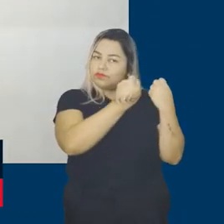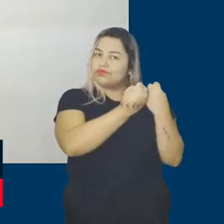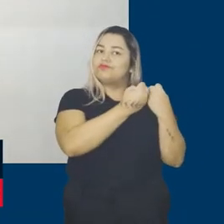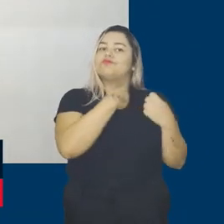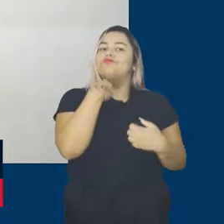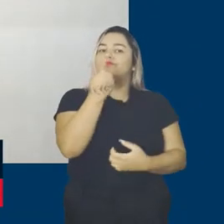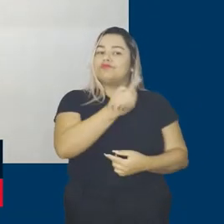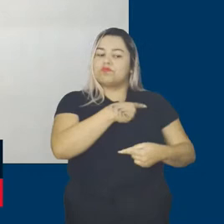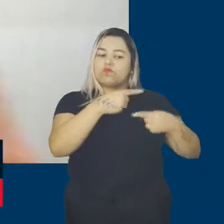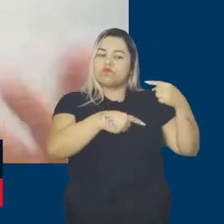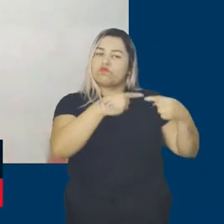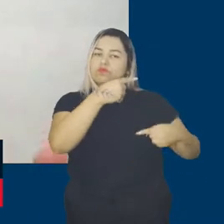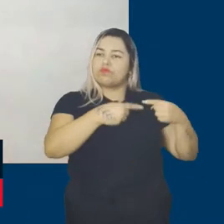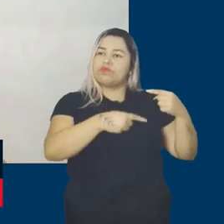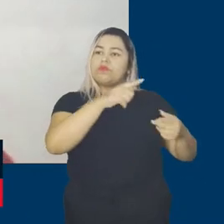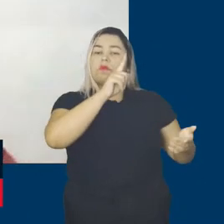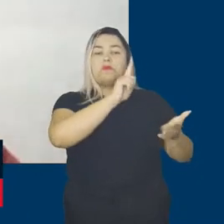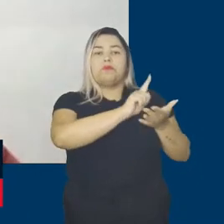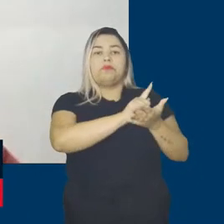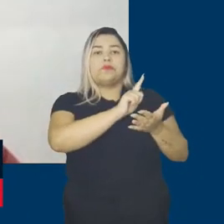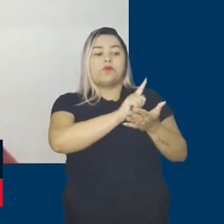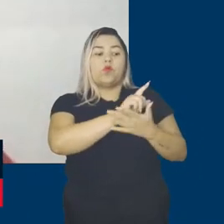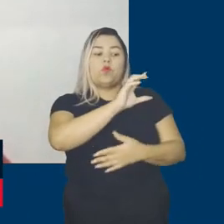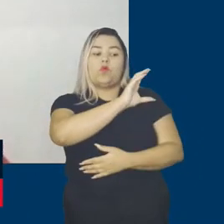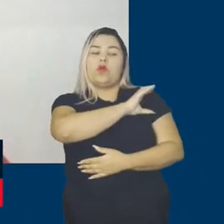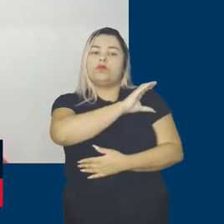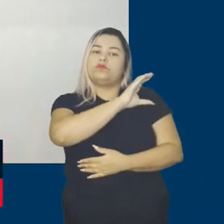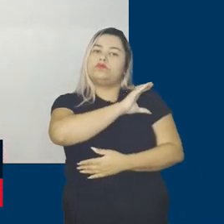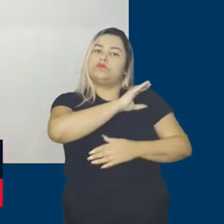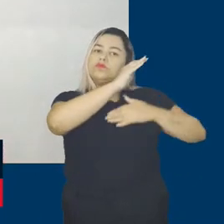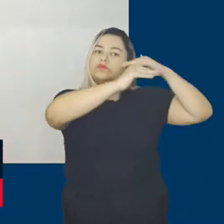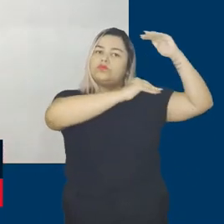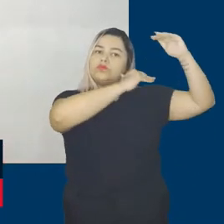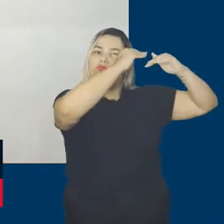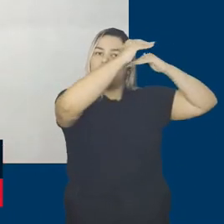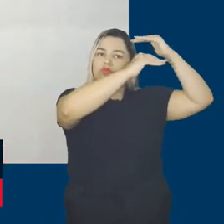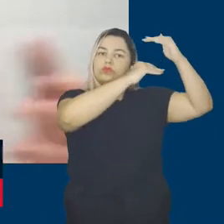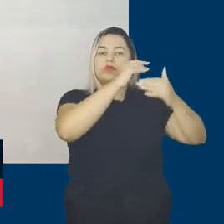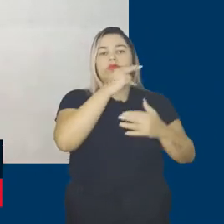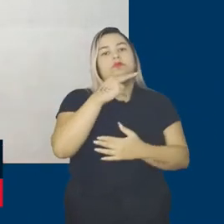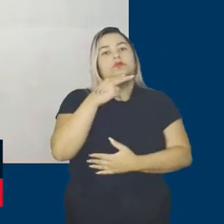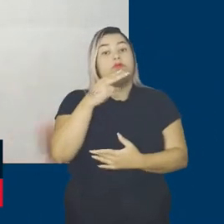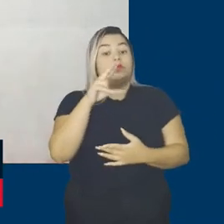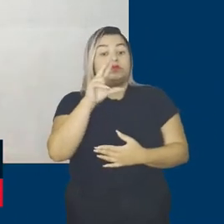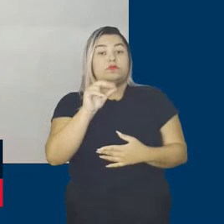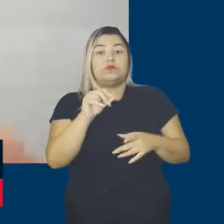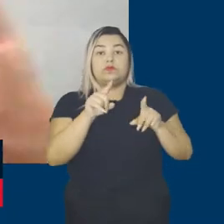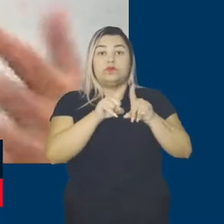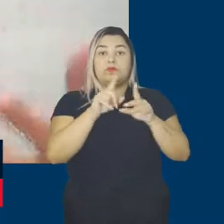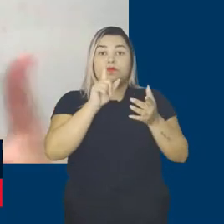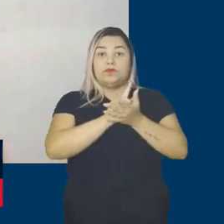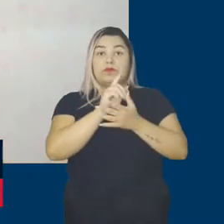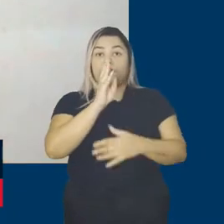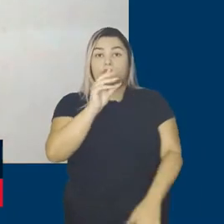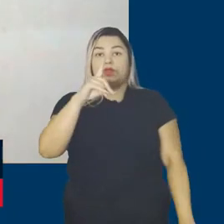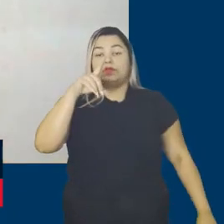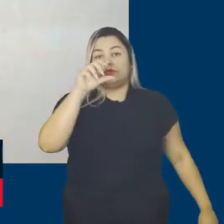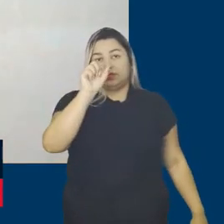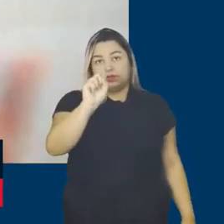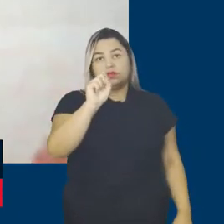papel do Estado como coordenador do desenvolvimento. Né? Não o papel do BNDES, o papel do